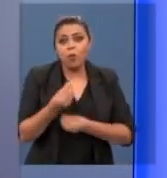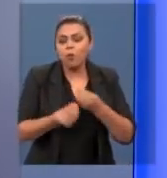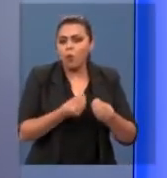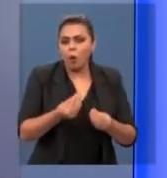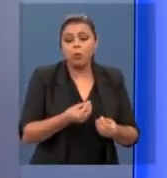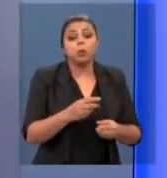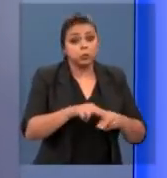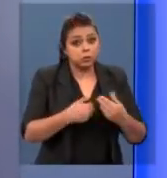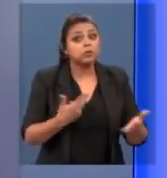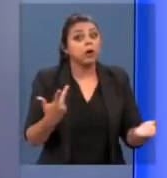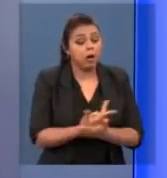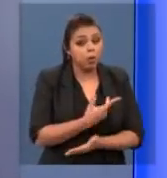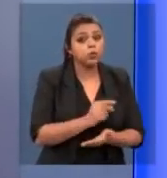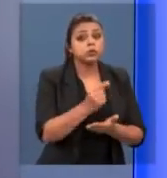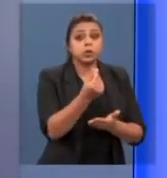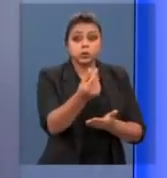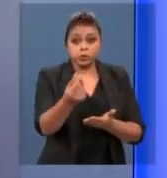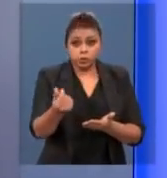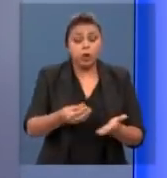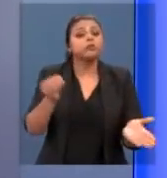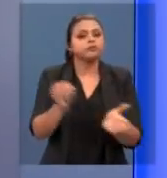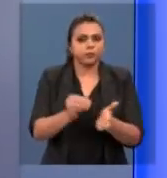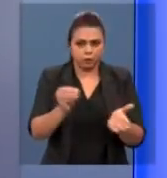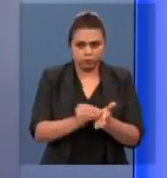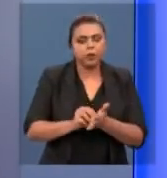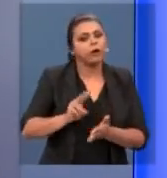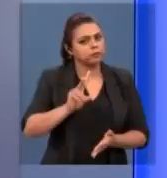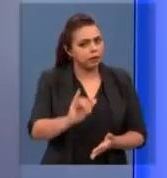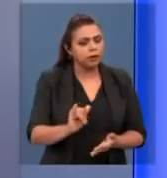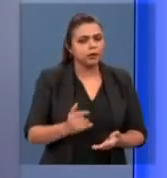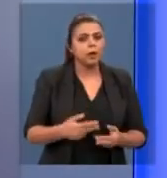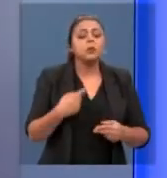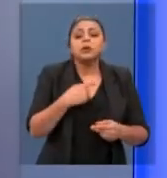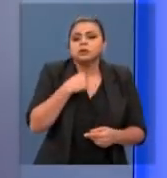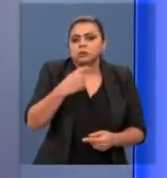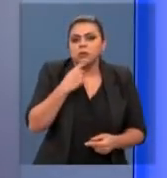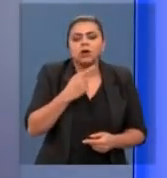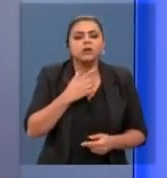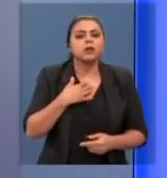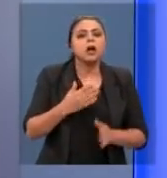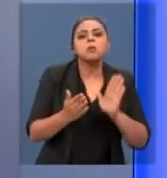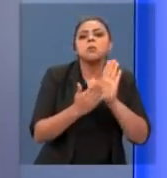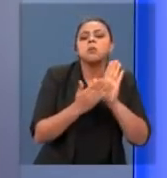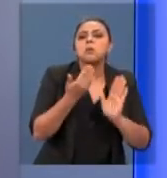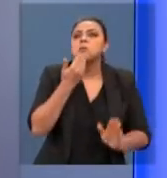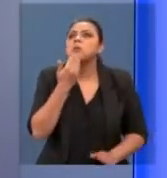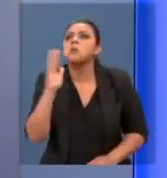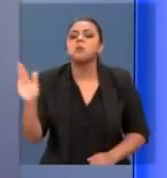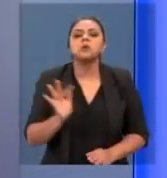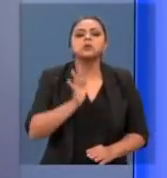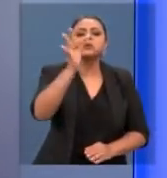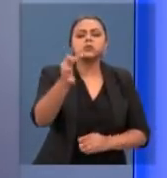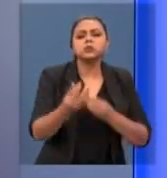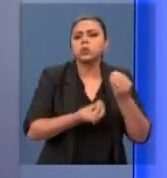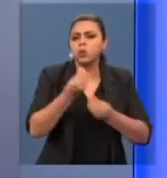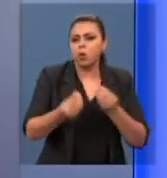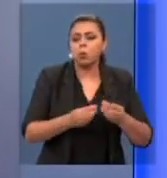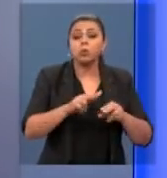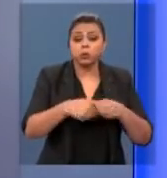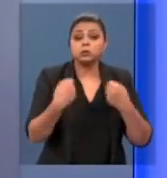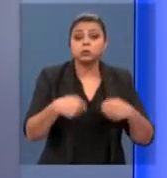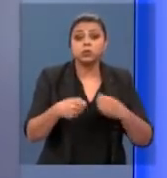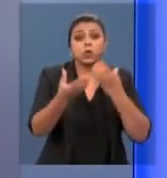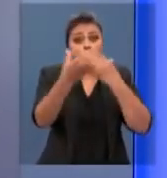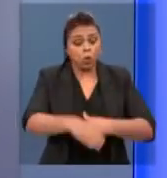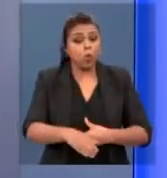pra pagar as contas não adianta ficar fazendo promessas para o futuro sem condição até o que melhorar o físico fazer o concurso público